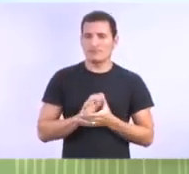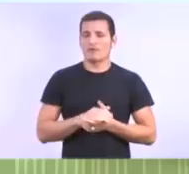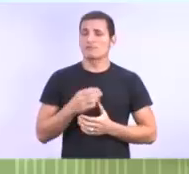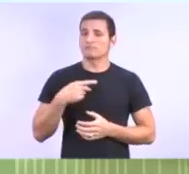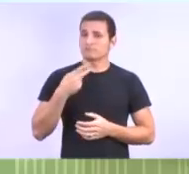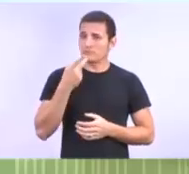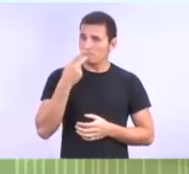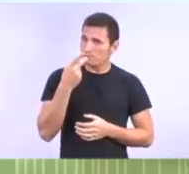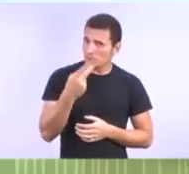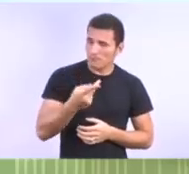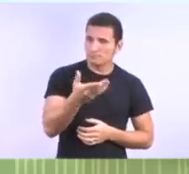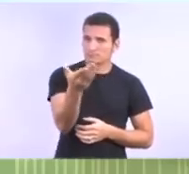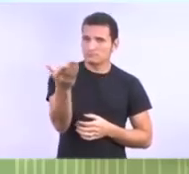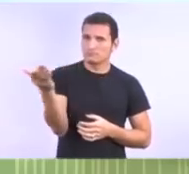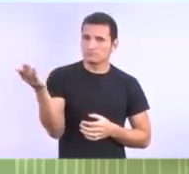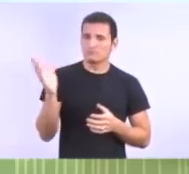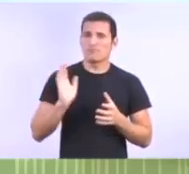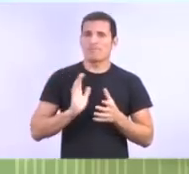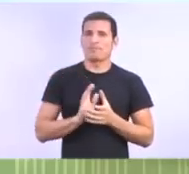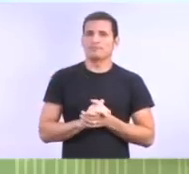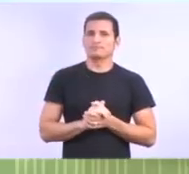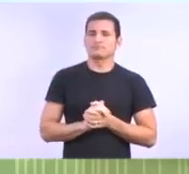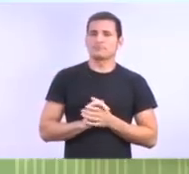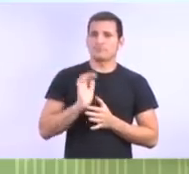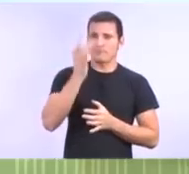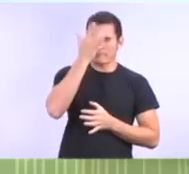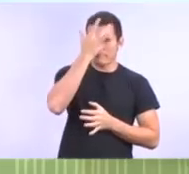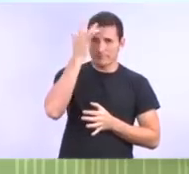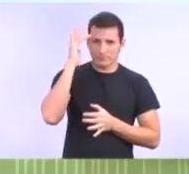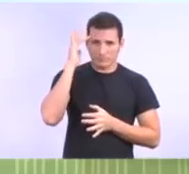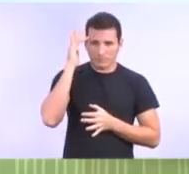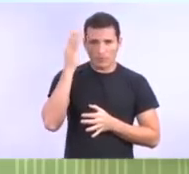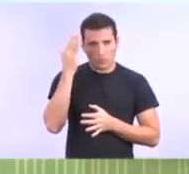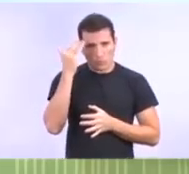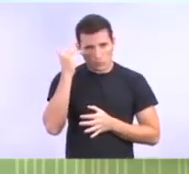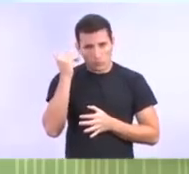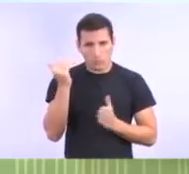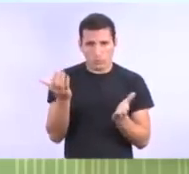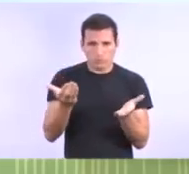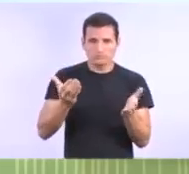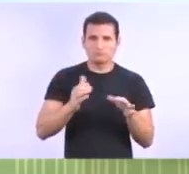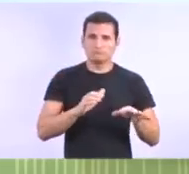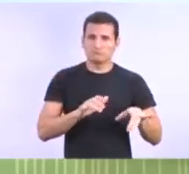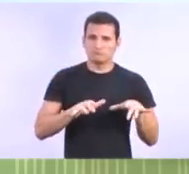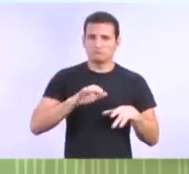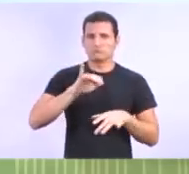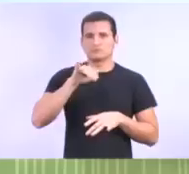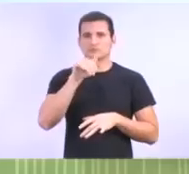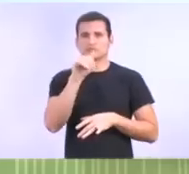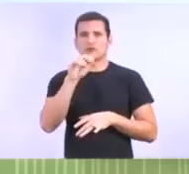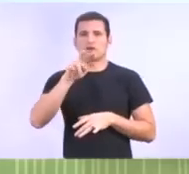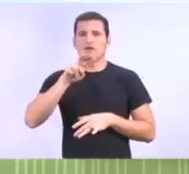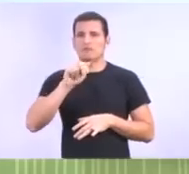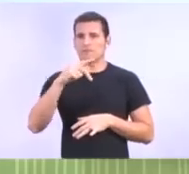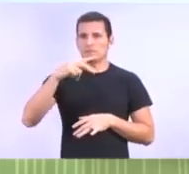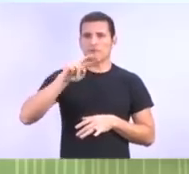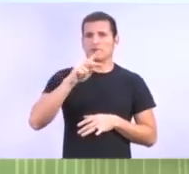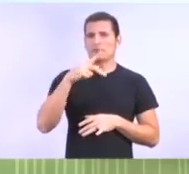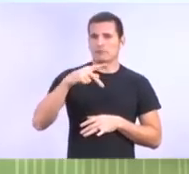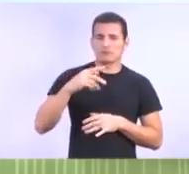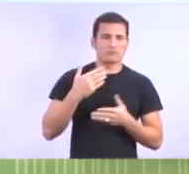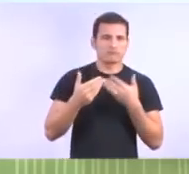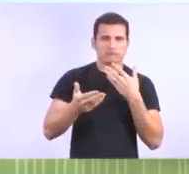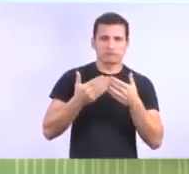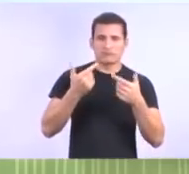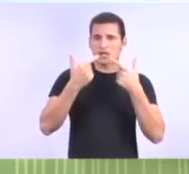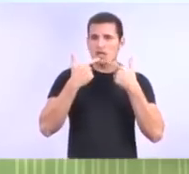gente, que uma pessoa que sabe desenvolver hoje, seja em Java, seja em JavaScript, seja em PHP, seja em qualquer linguagem de